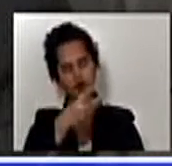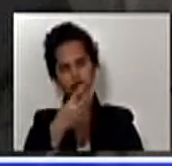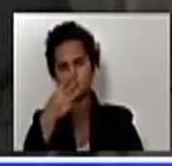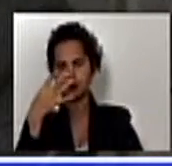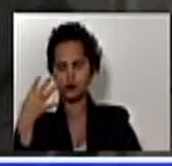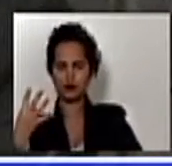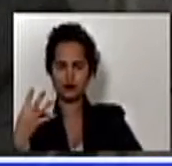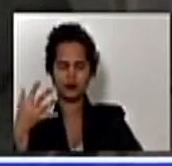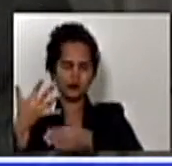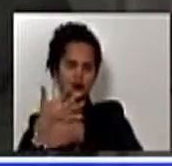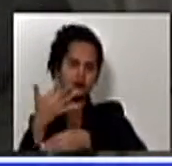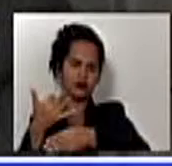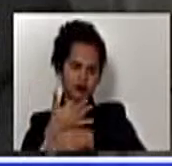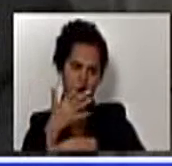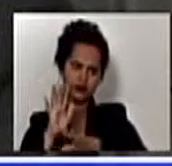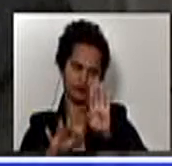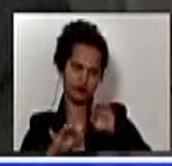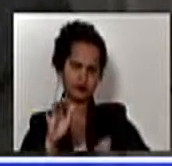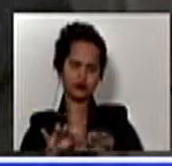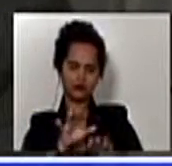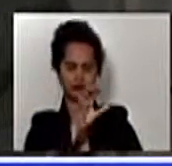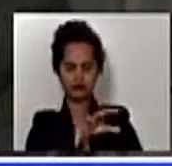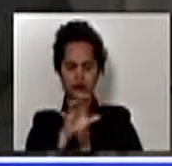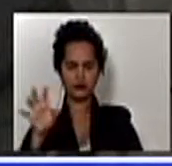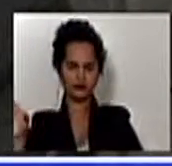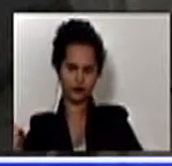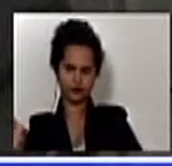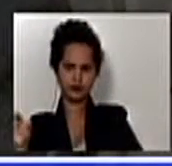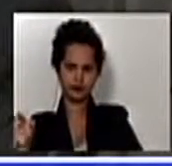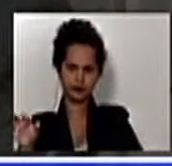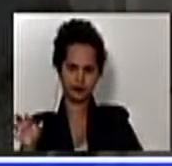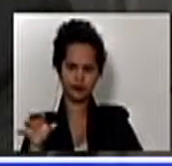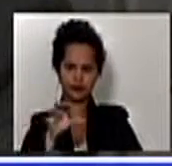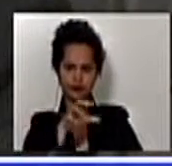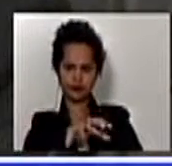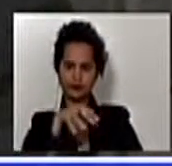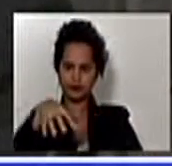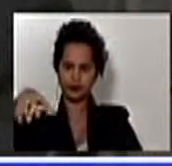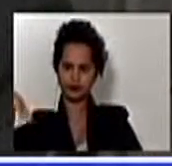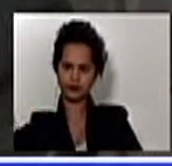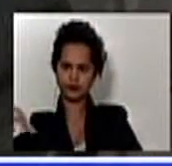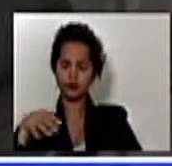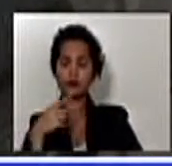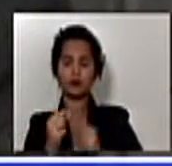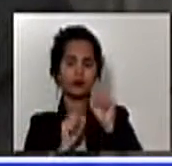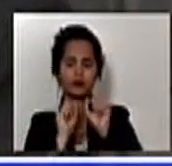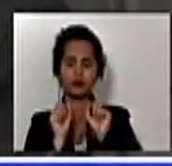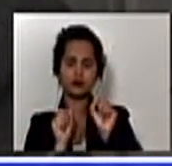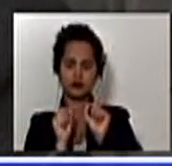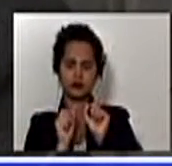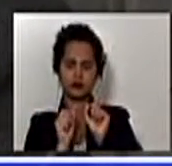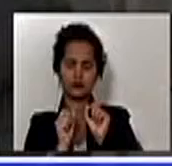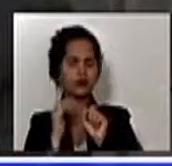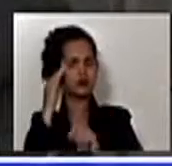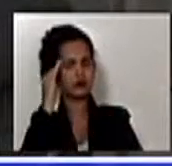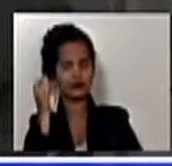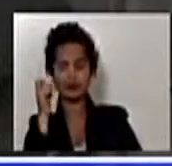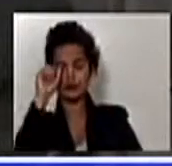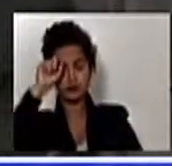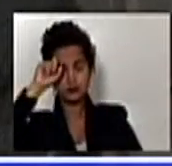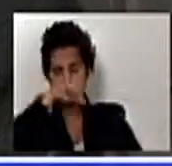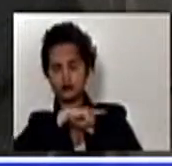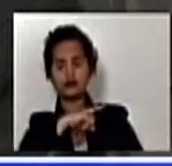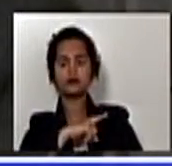4 municípios. Então, essa questão, eu sei que é muito